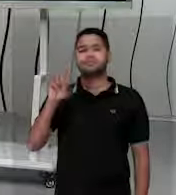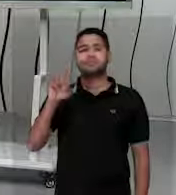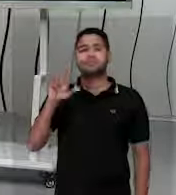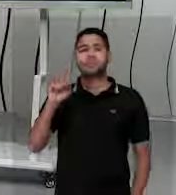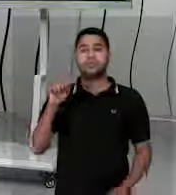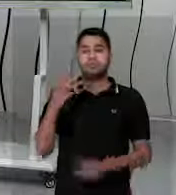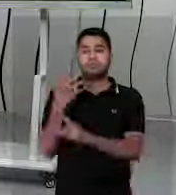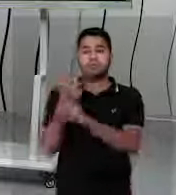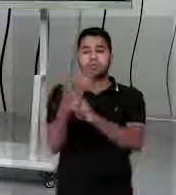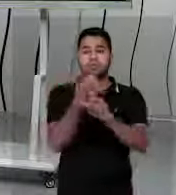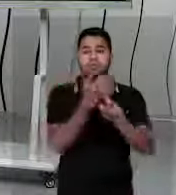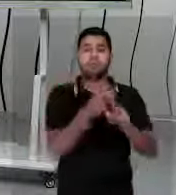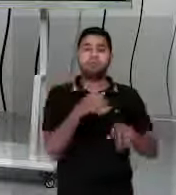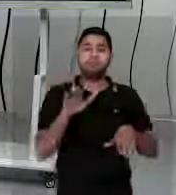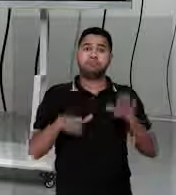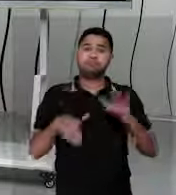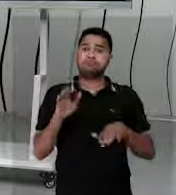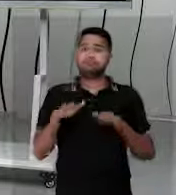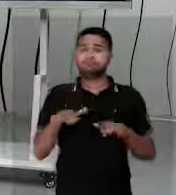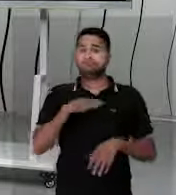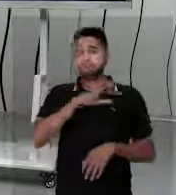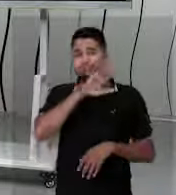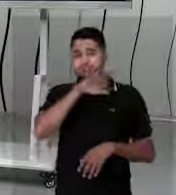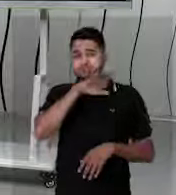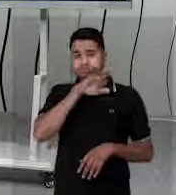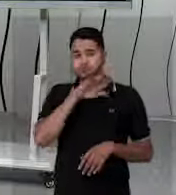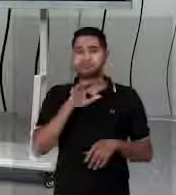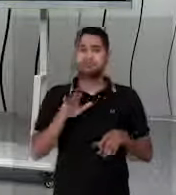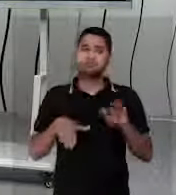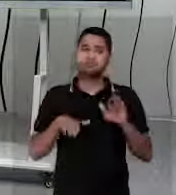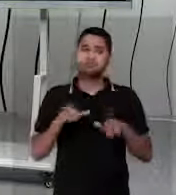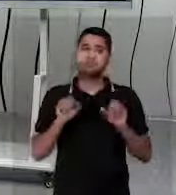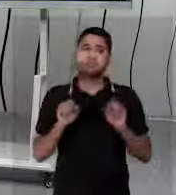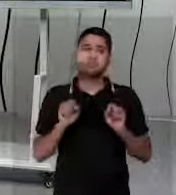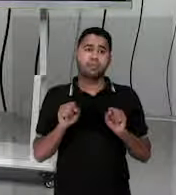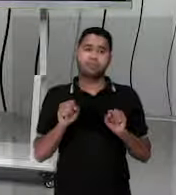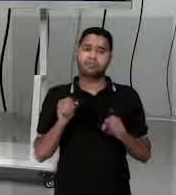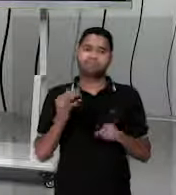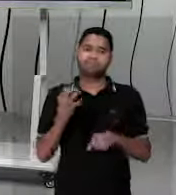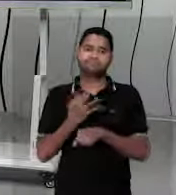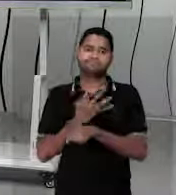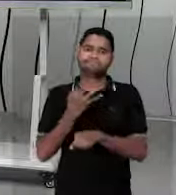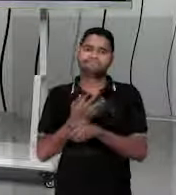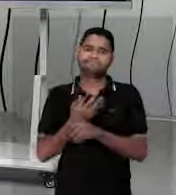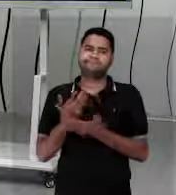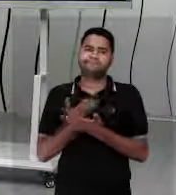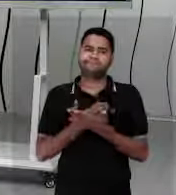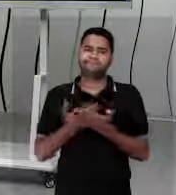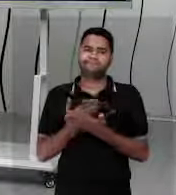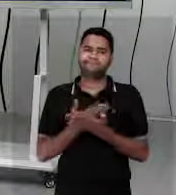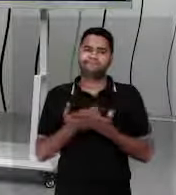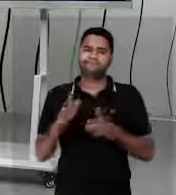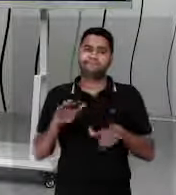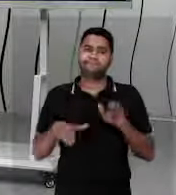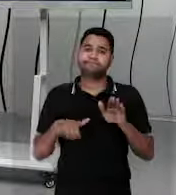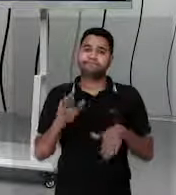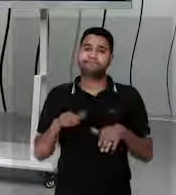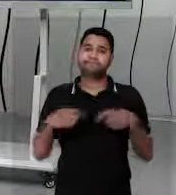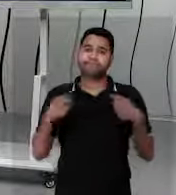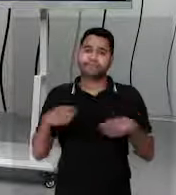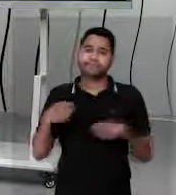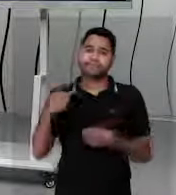pessoas. Mas dependendo do animal, dependendo do quadro, ele pode não aguentar o tratamento e aí às vezes a gente tem